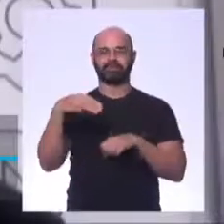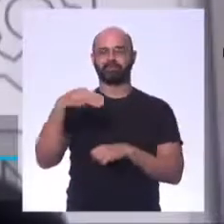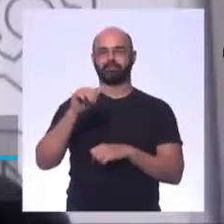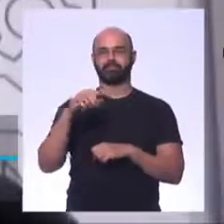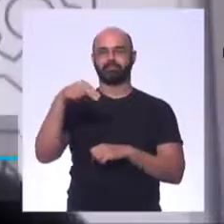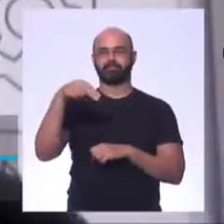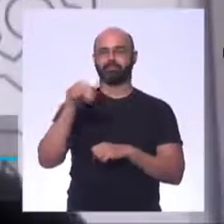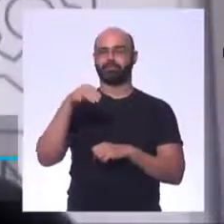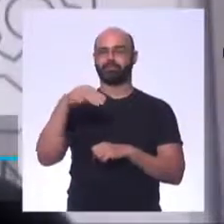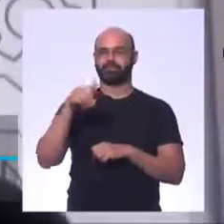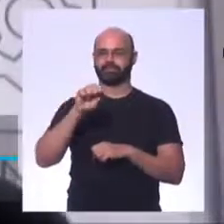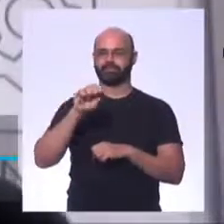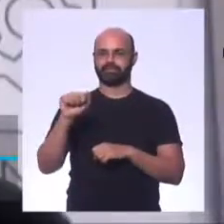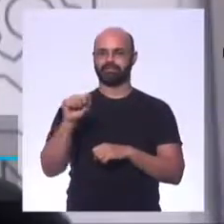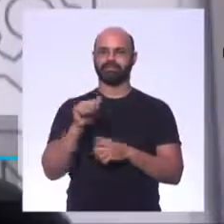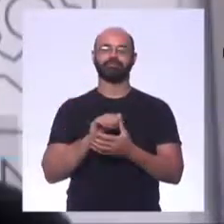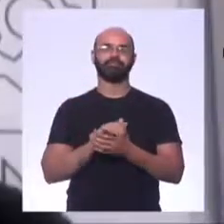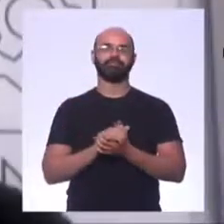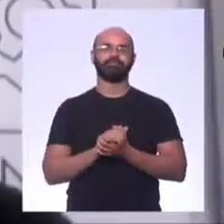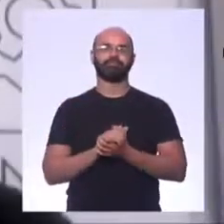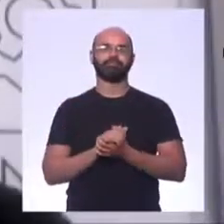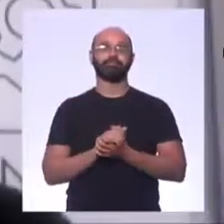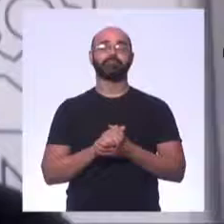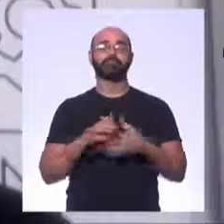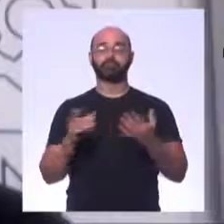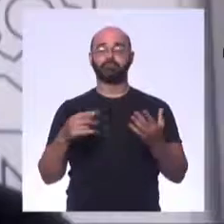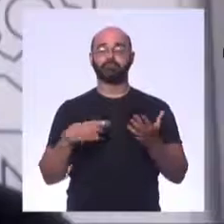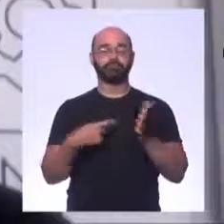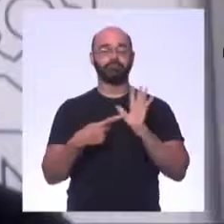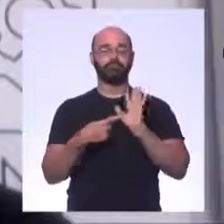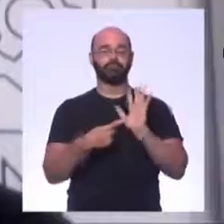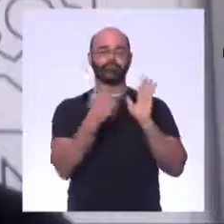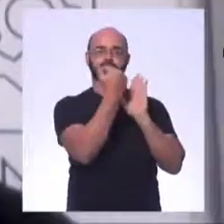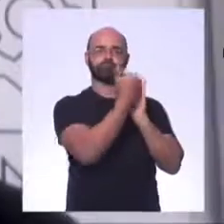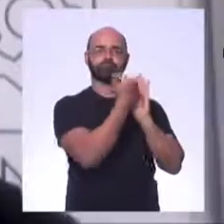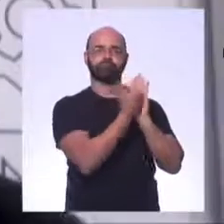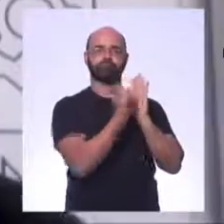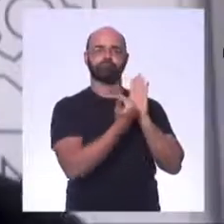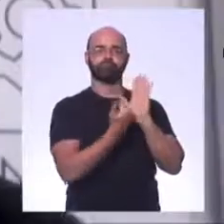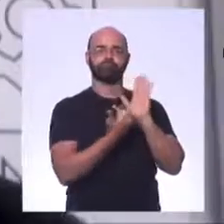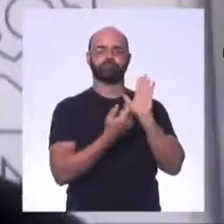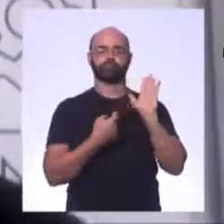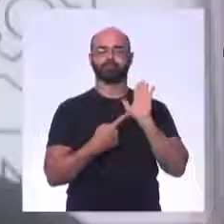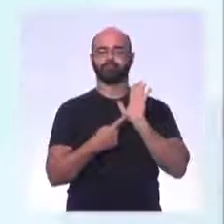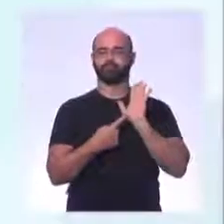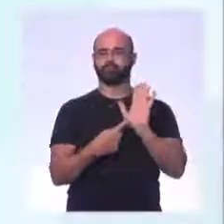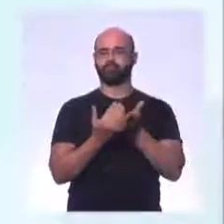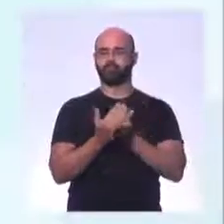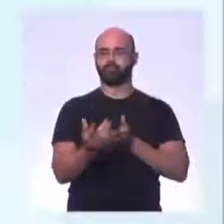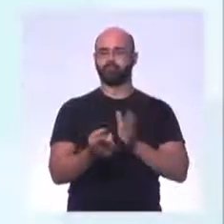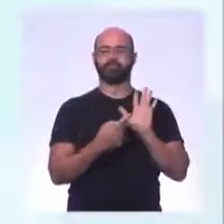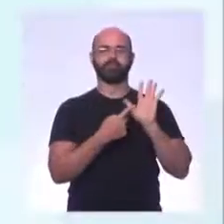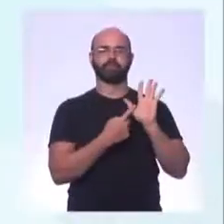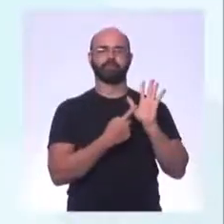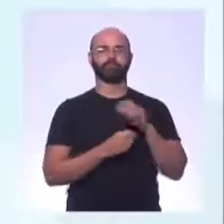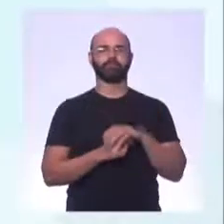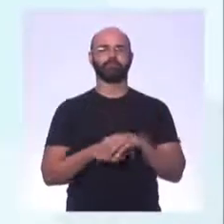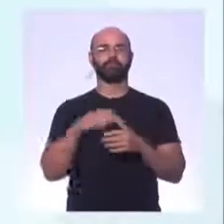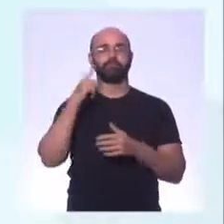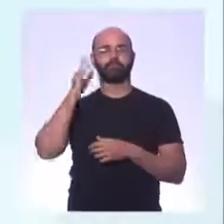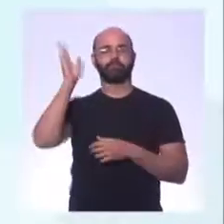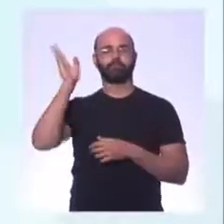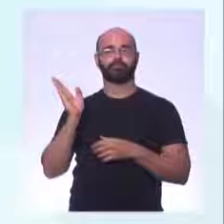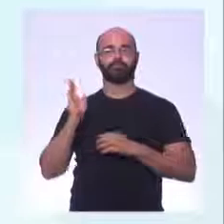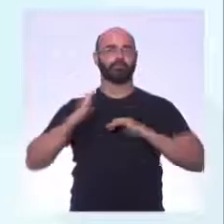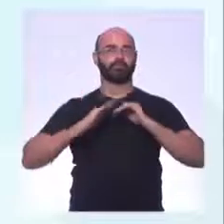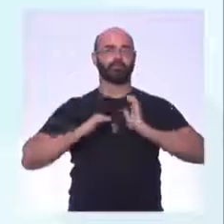Bom, eu vou começar, então, apresentando a nossa pauta. Nós vamos começar com as nossas habilidades.